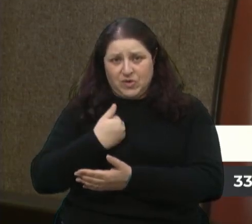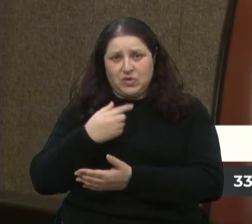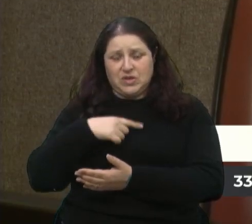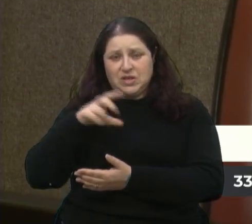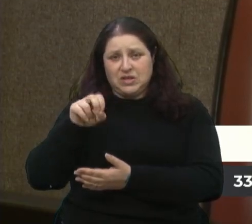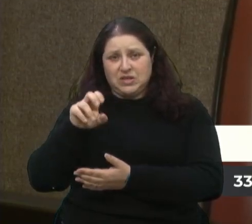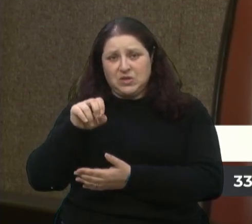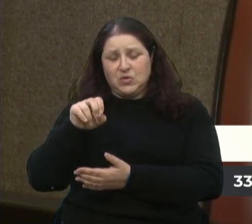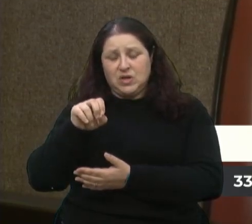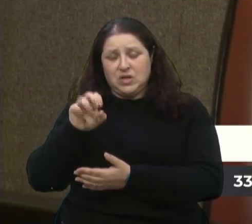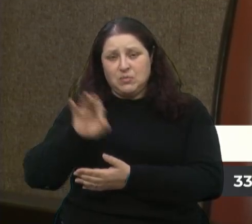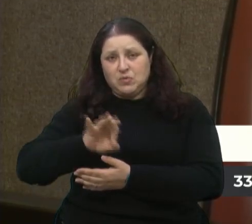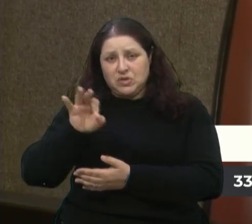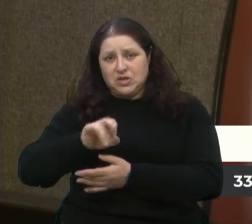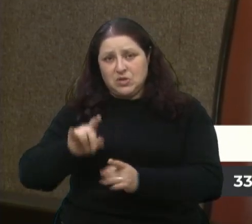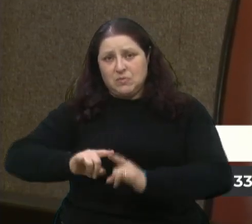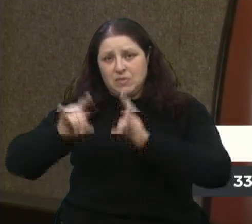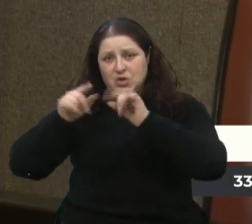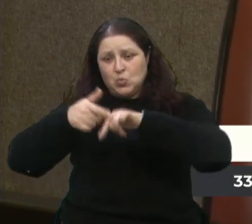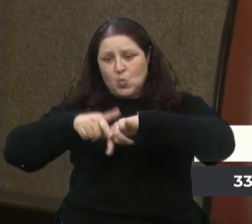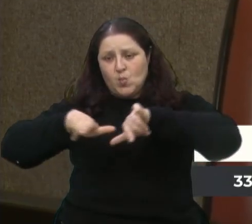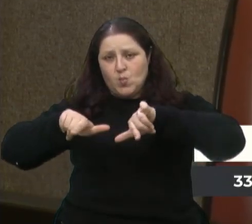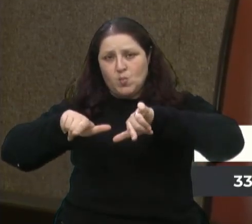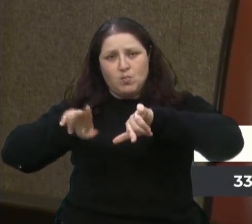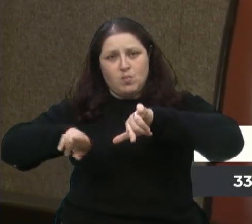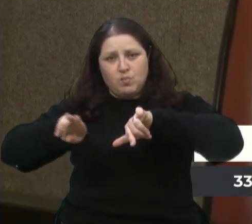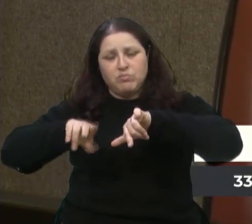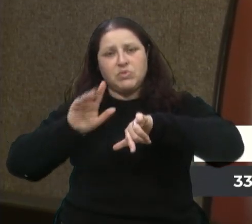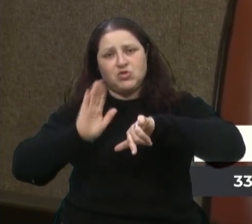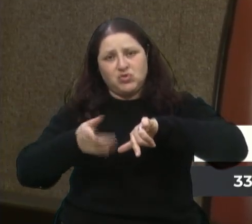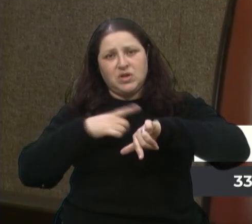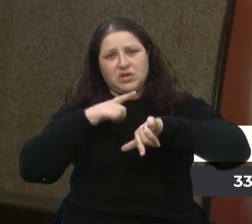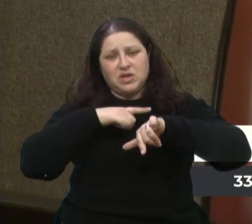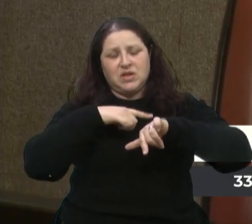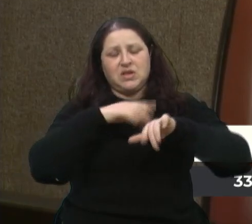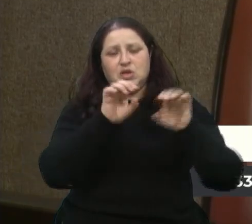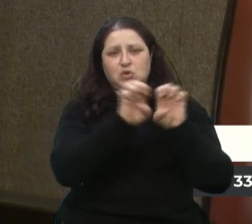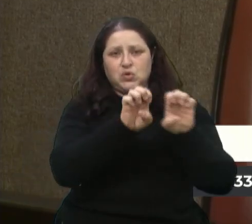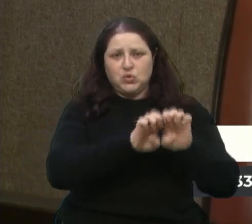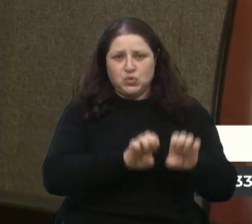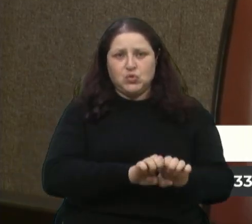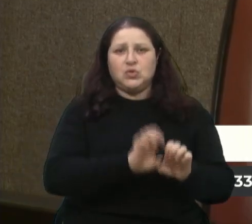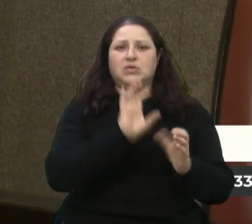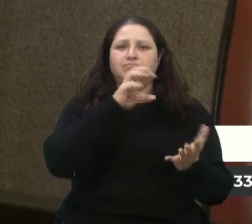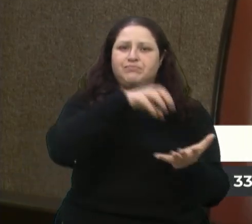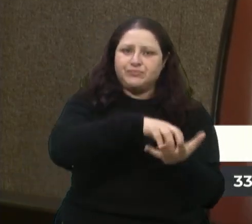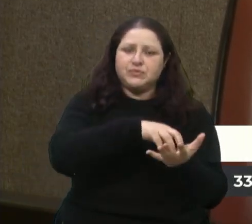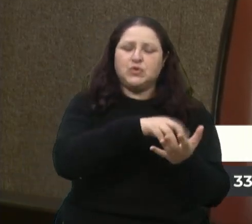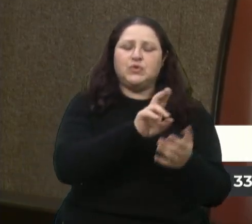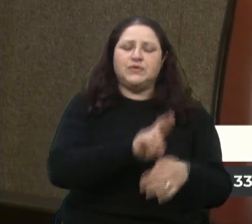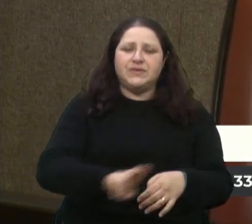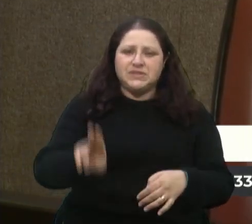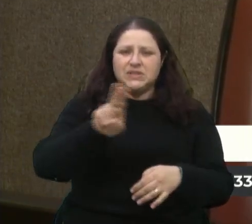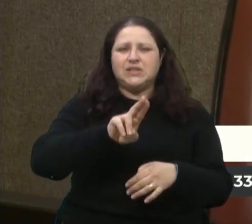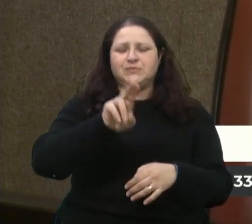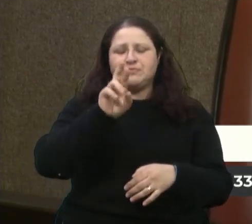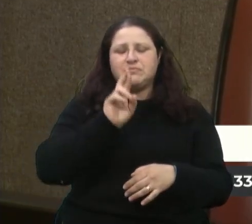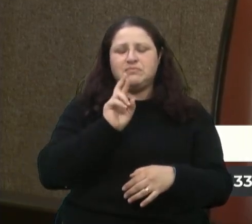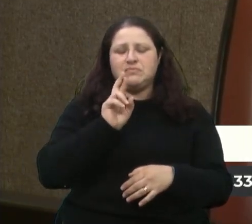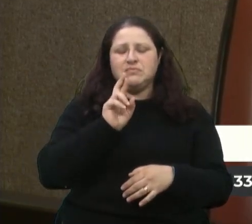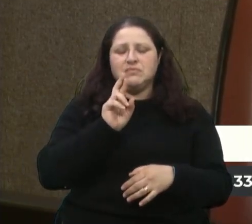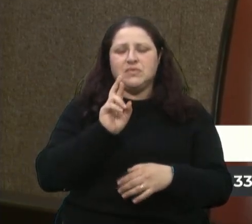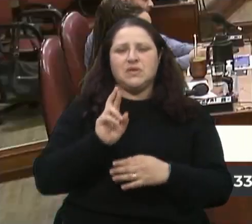estão ociosos. Então, a gente já tem uma estrutura montada, uma universidade que é referência para pesquisa,